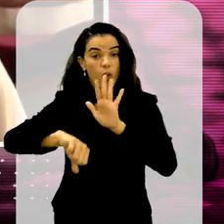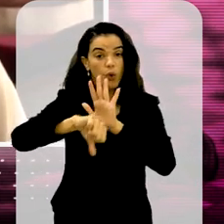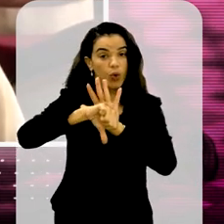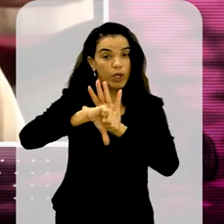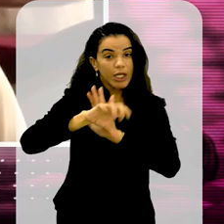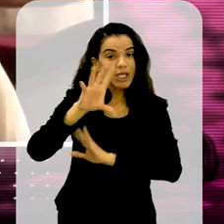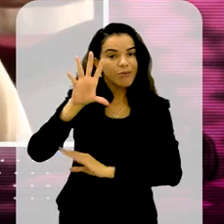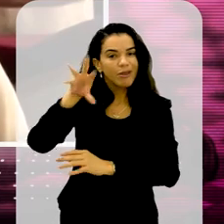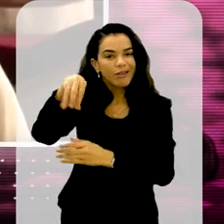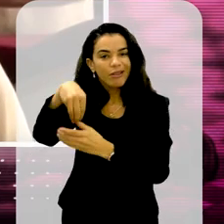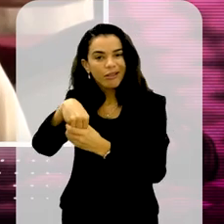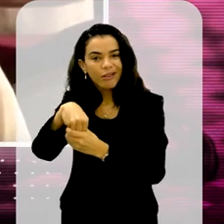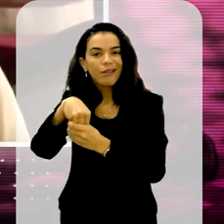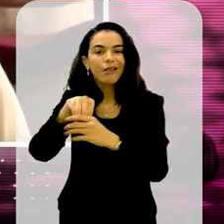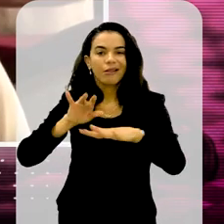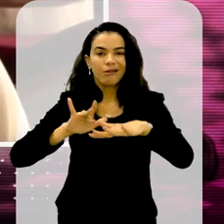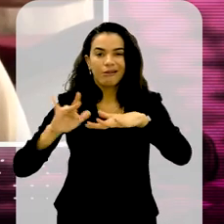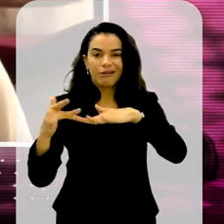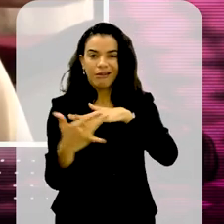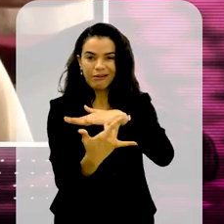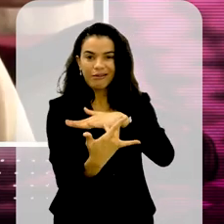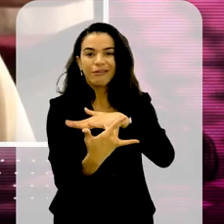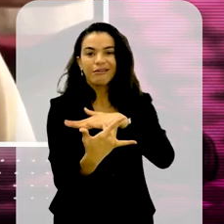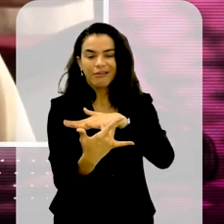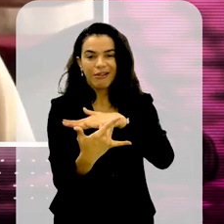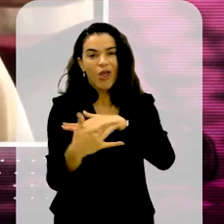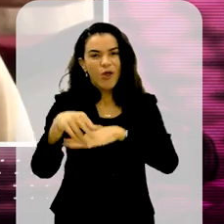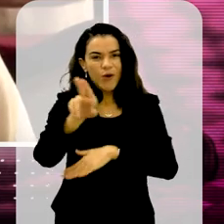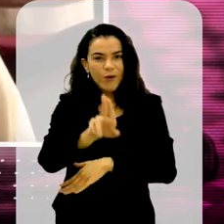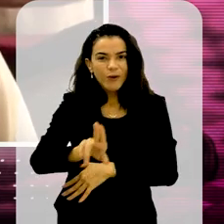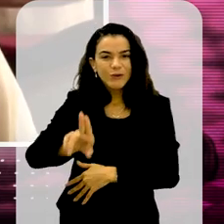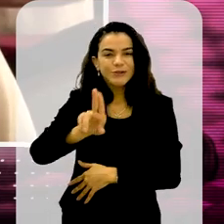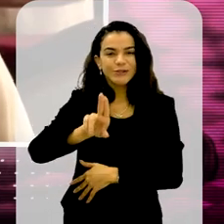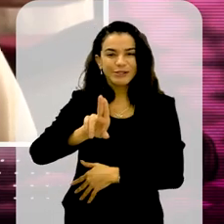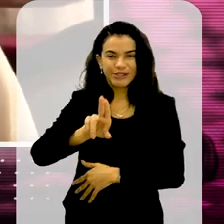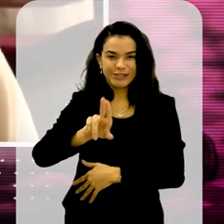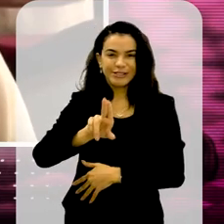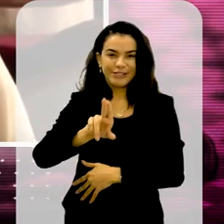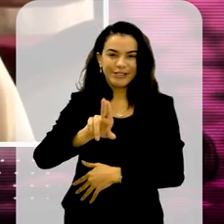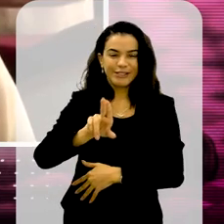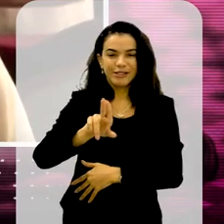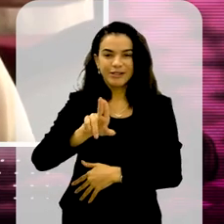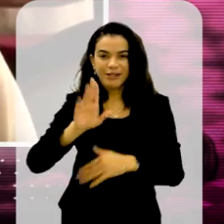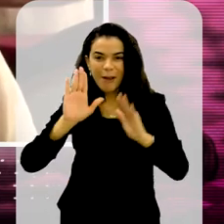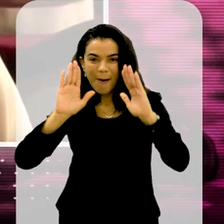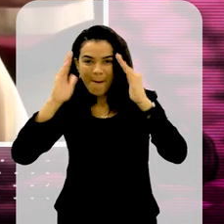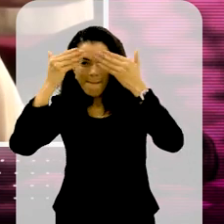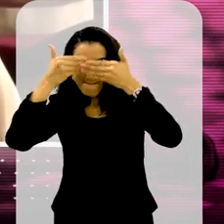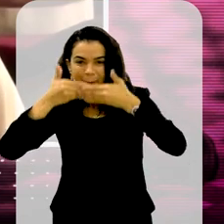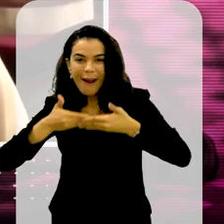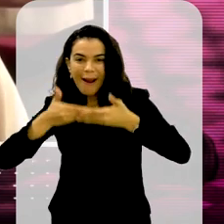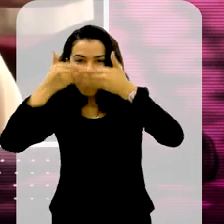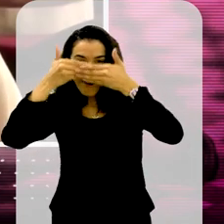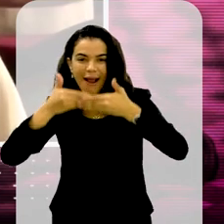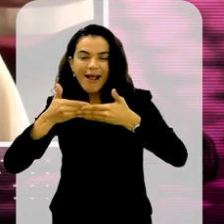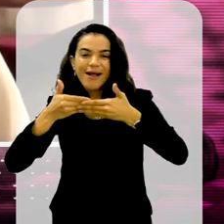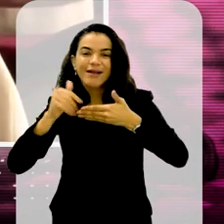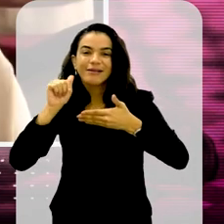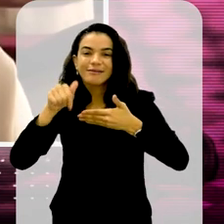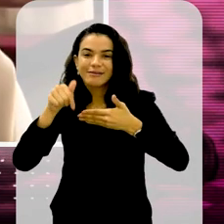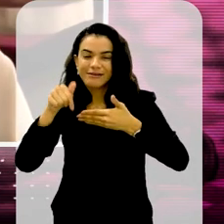crimes praticados nas redes sociais. Que utilizam o manto do anonimato, ele é